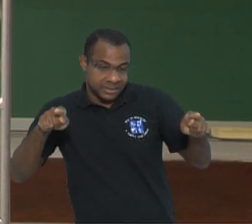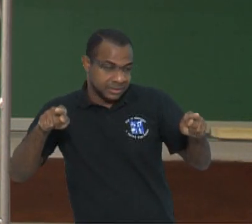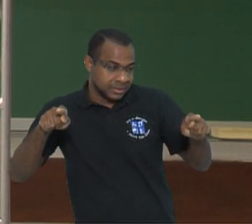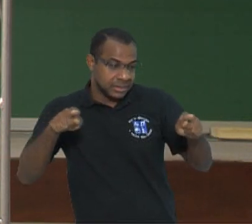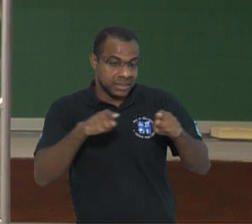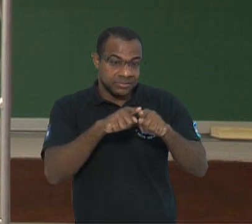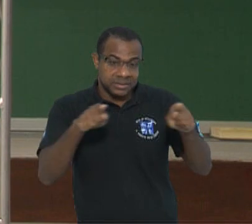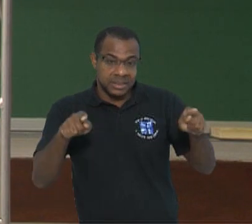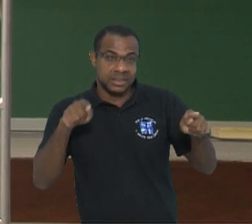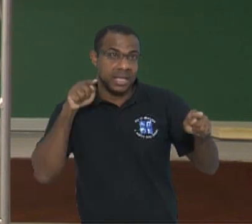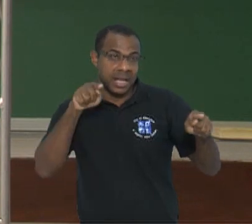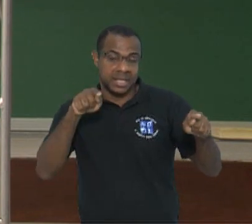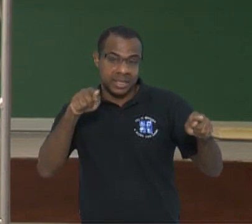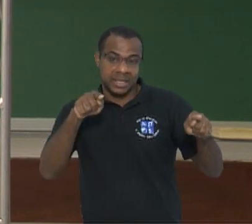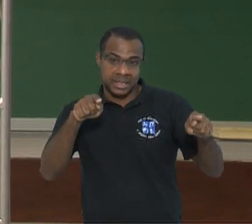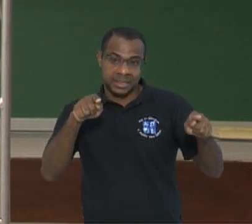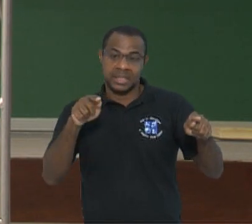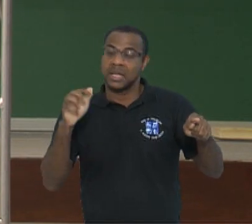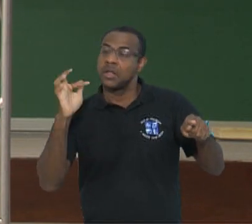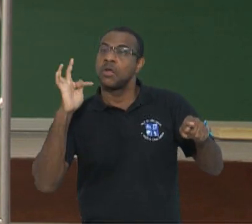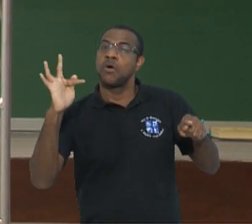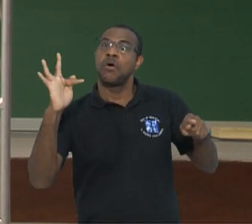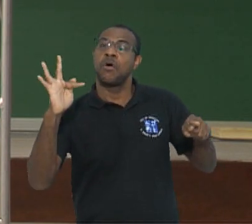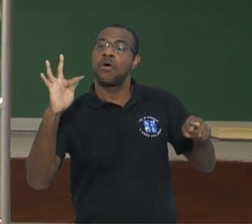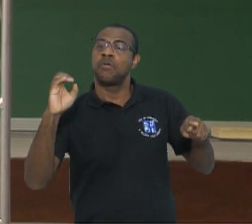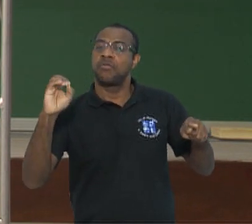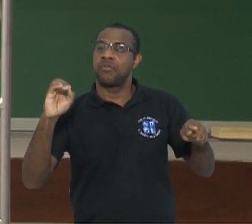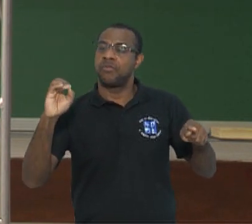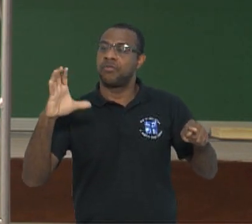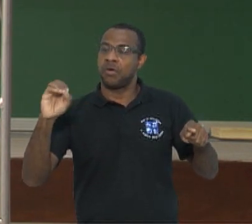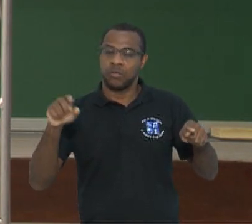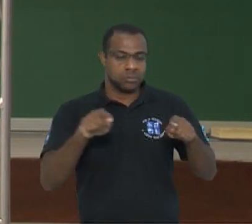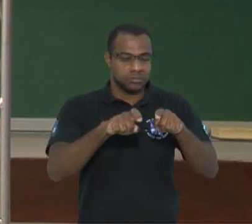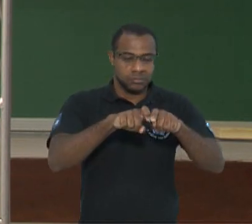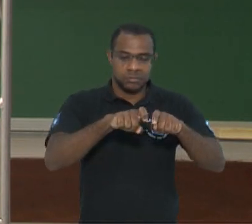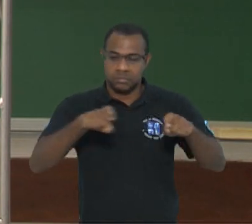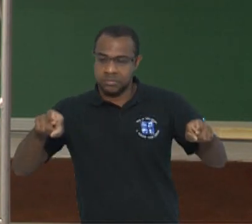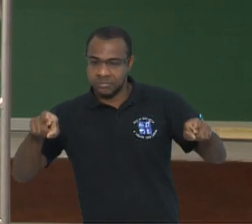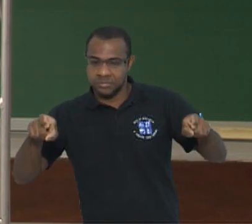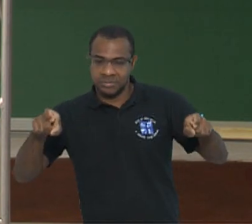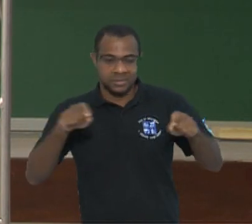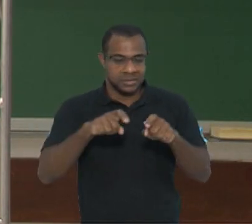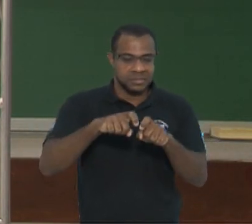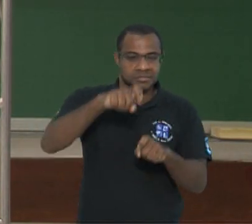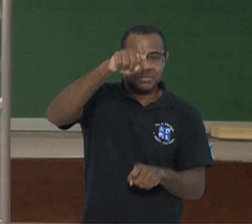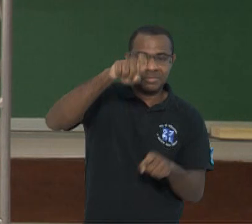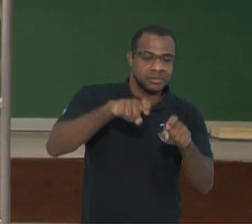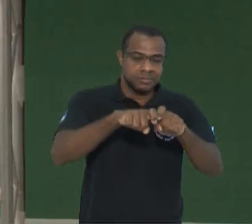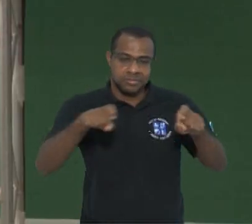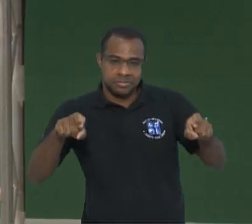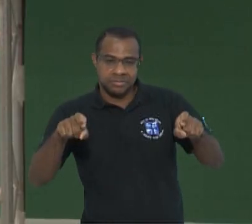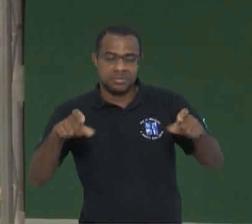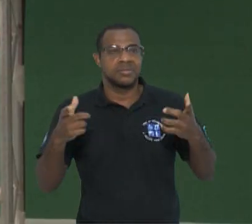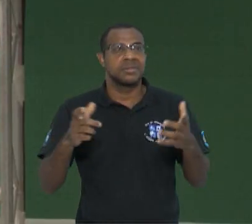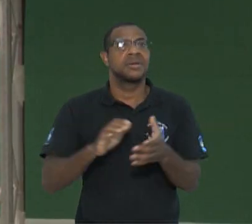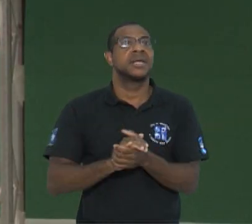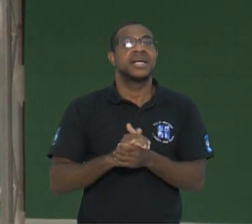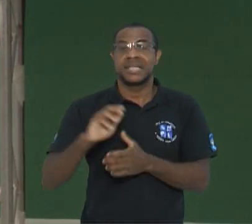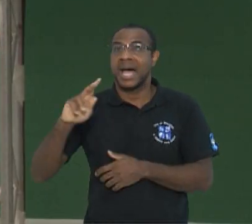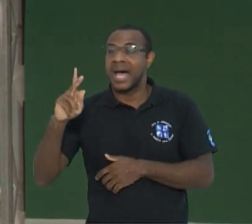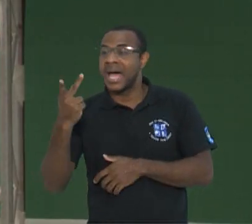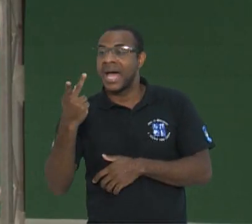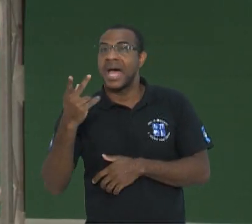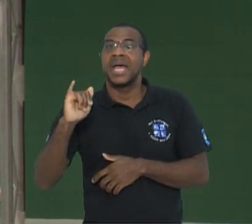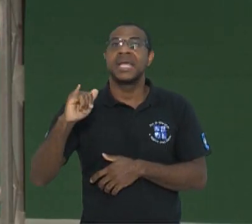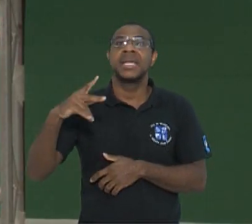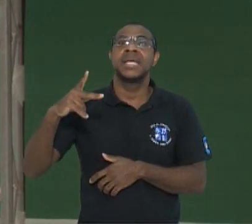dessa hipérbole, ou seja, de um foco até o outro foco dessa hipérbole. Lembrando, então, que nós já temos a informação de que essa